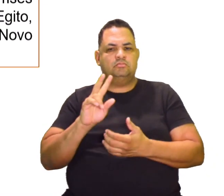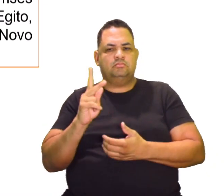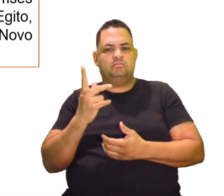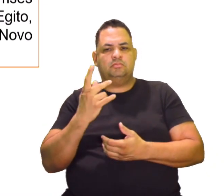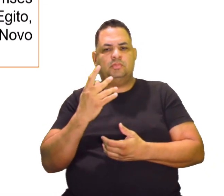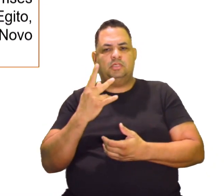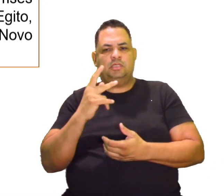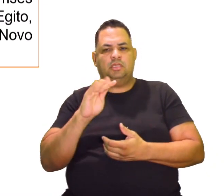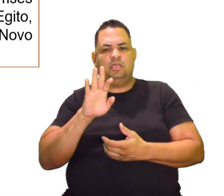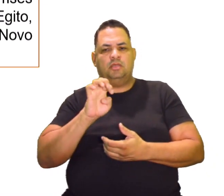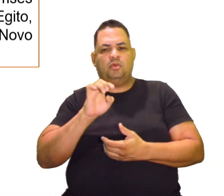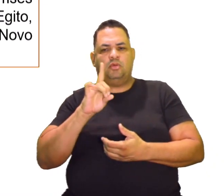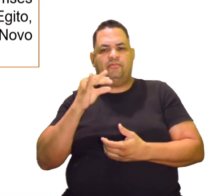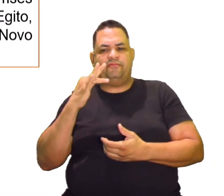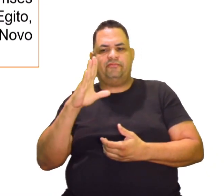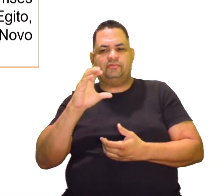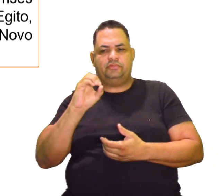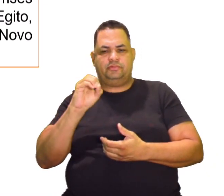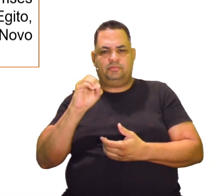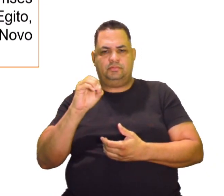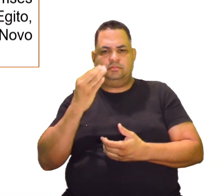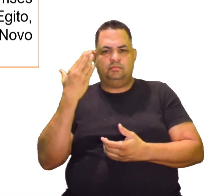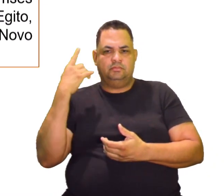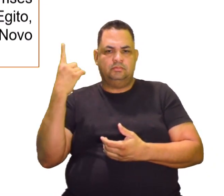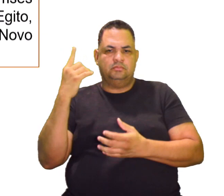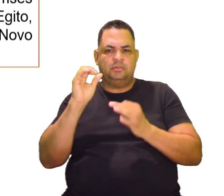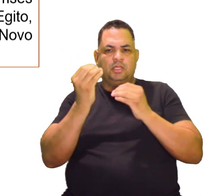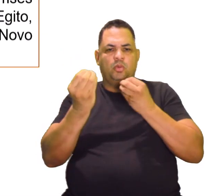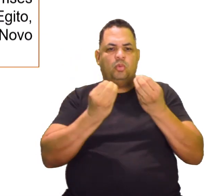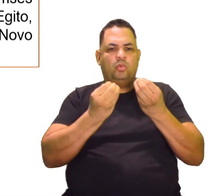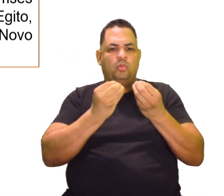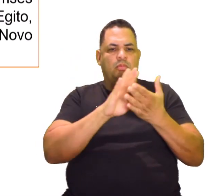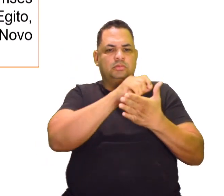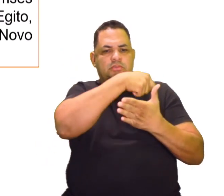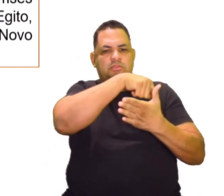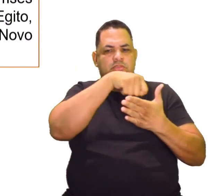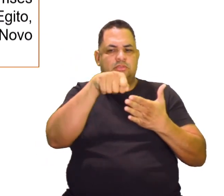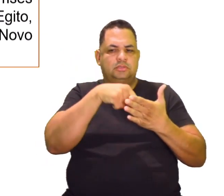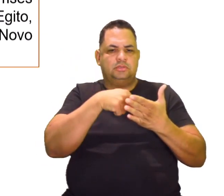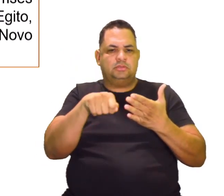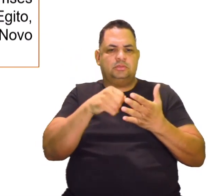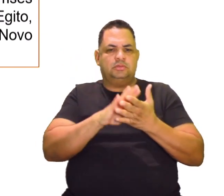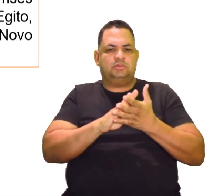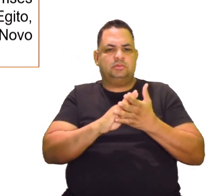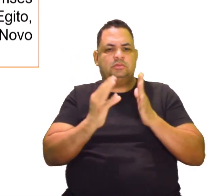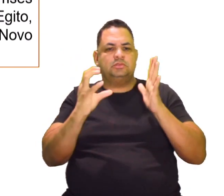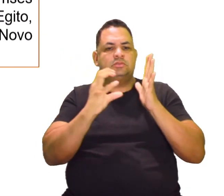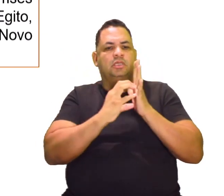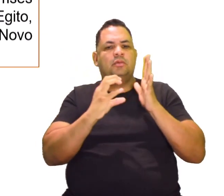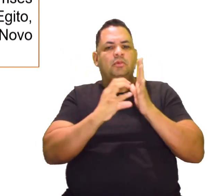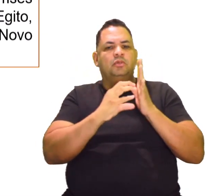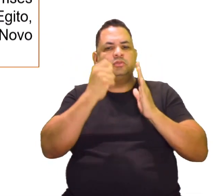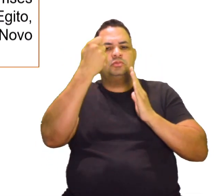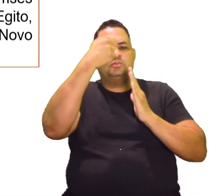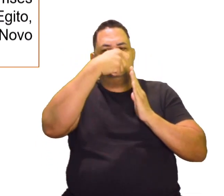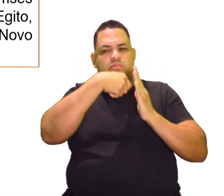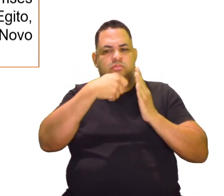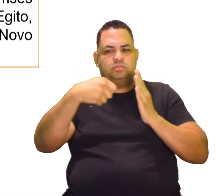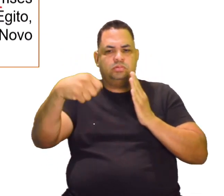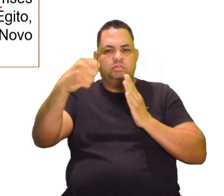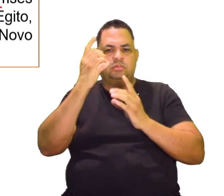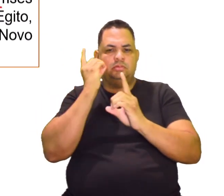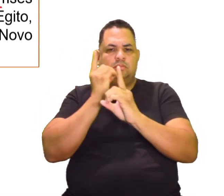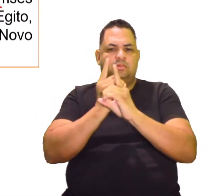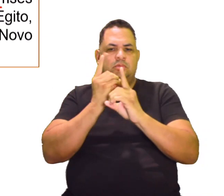hieroglifos, que eram o quê? Uma forma de escrita, né? Antigos hieroglifos egípcios, encontrados no tempo